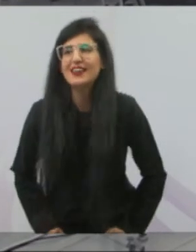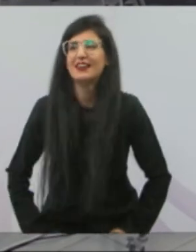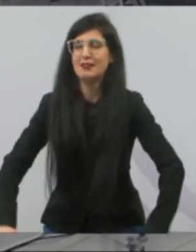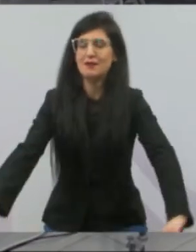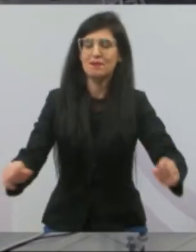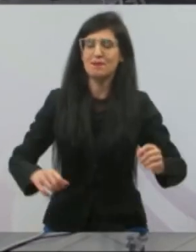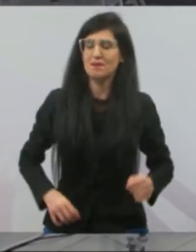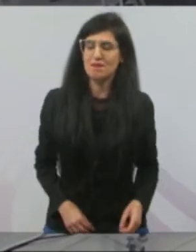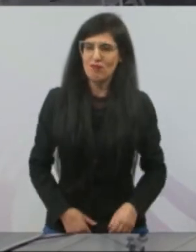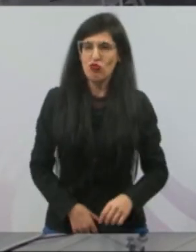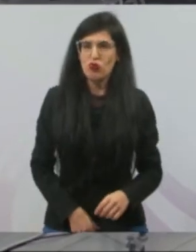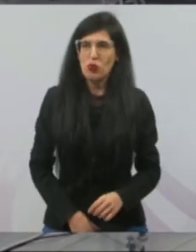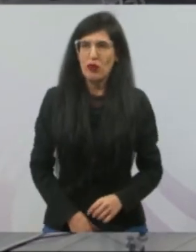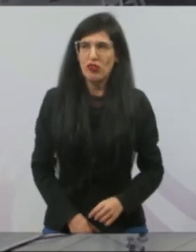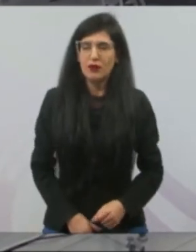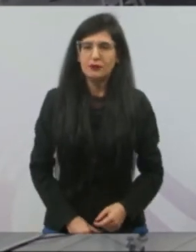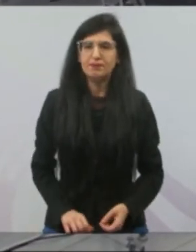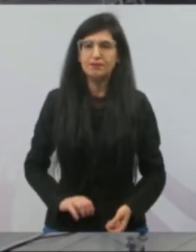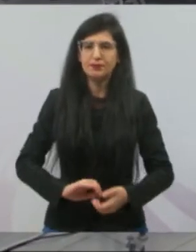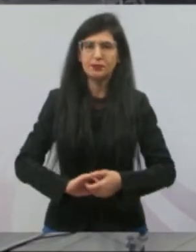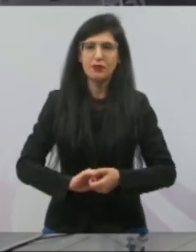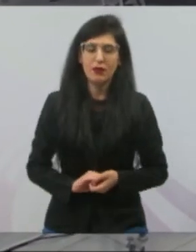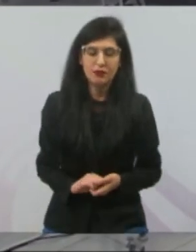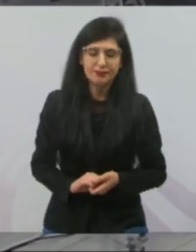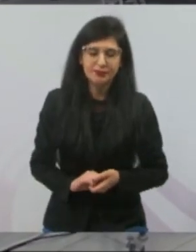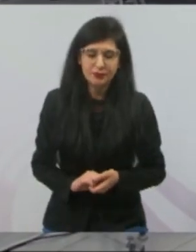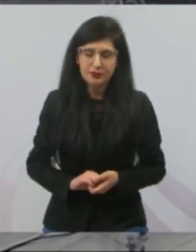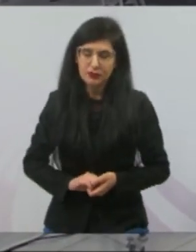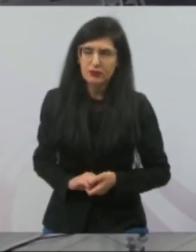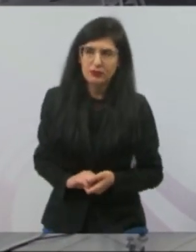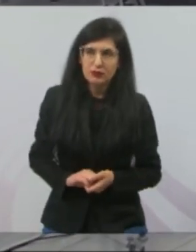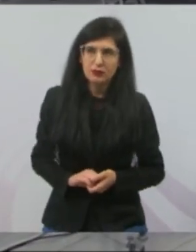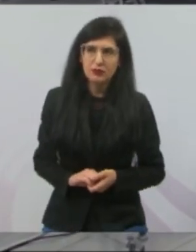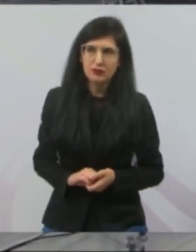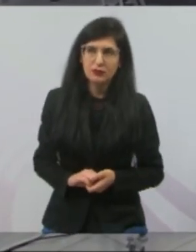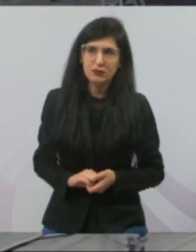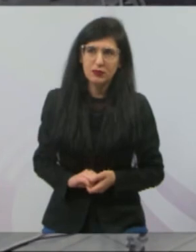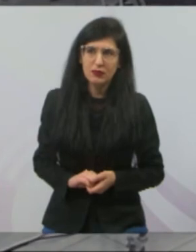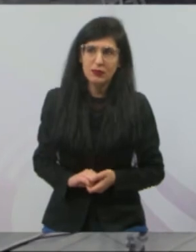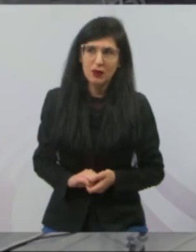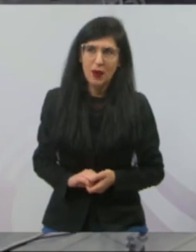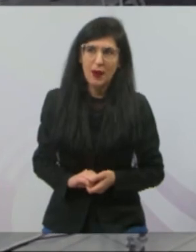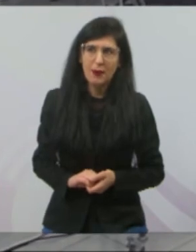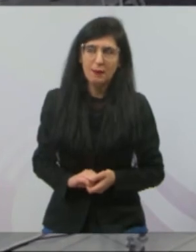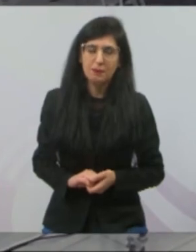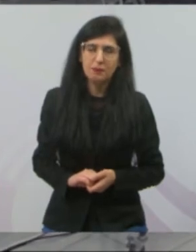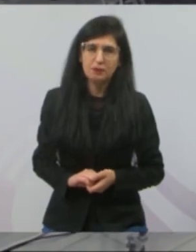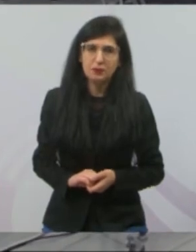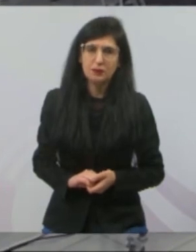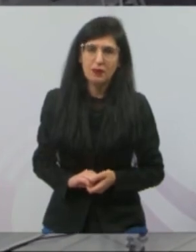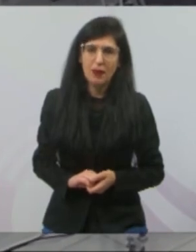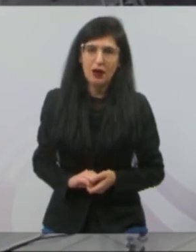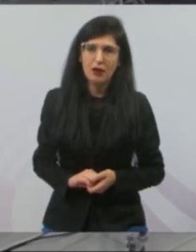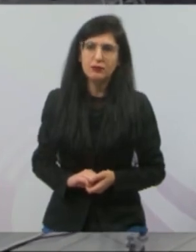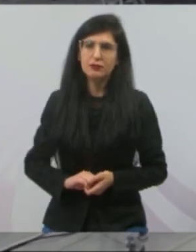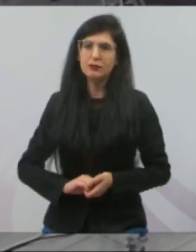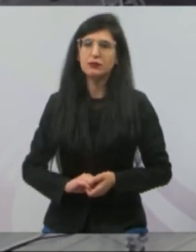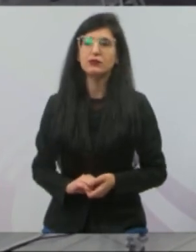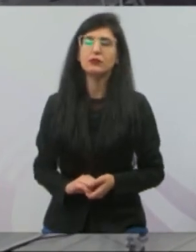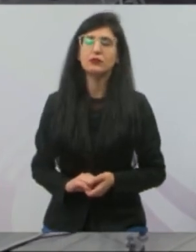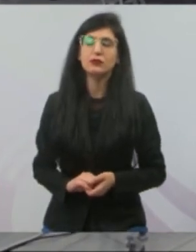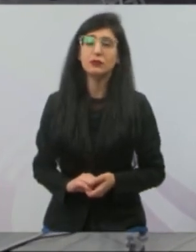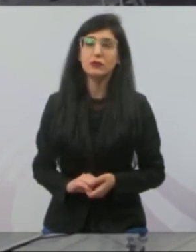com segurança. Após algumas conversas, recebi na sede da ASPAD a secretária da Educação, senhora Maria Tereza Cirino, que